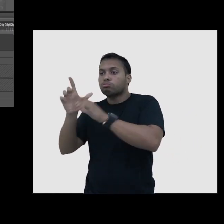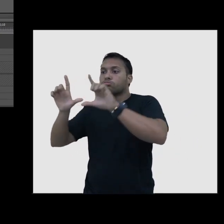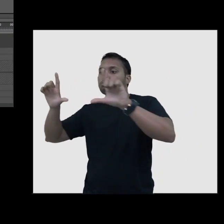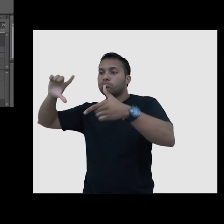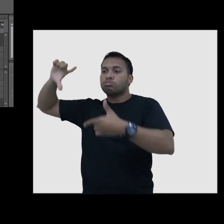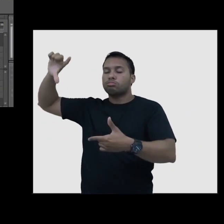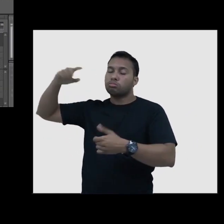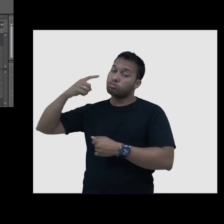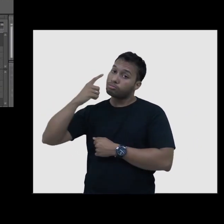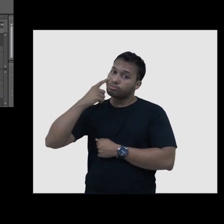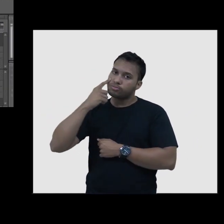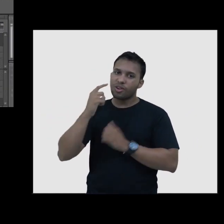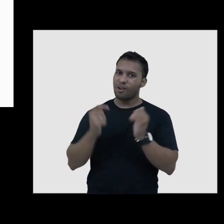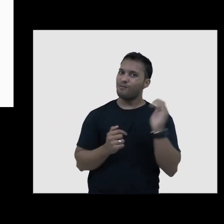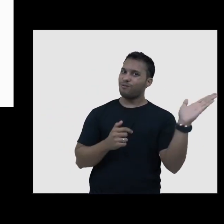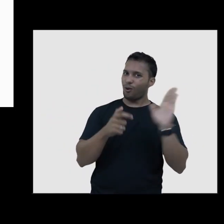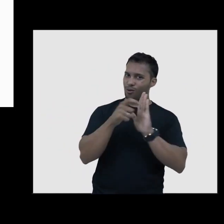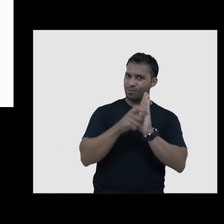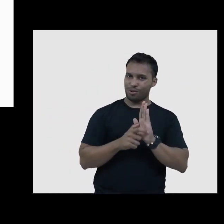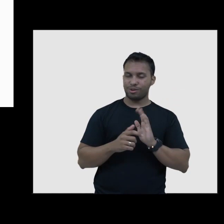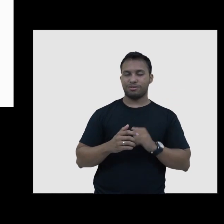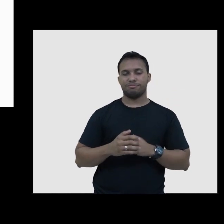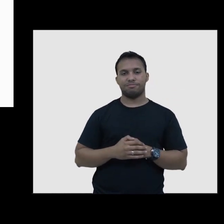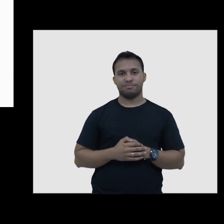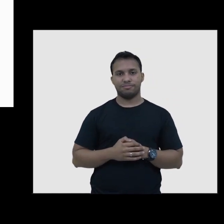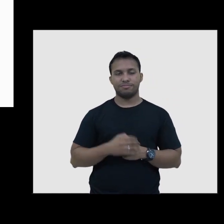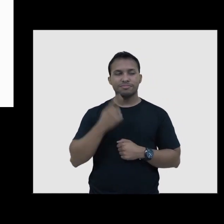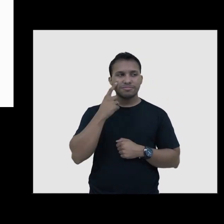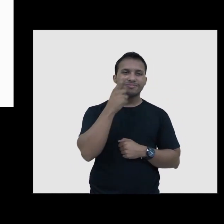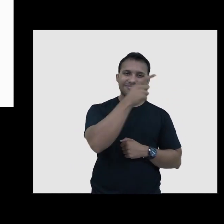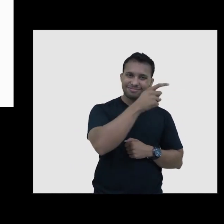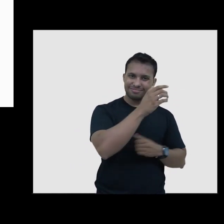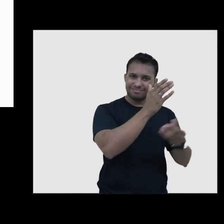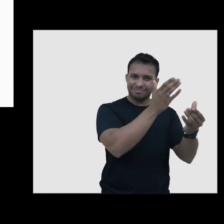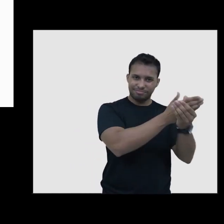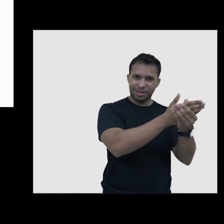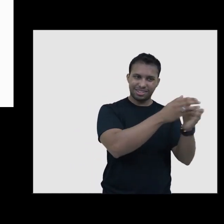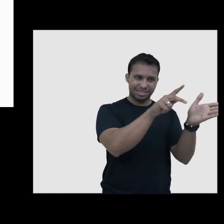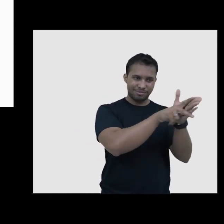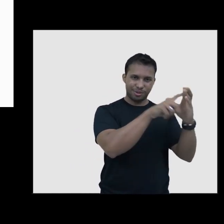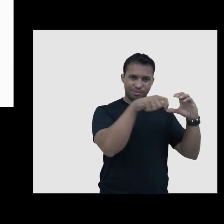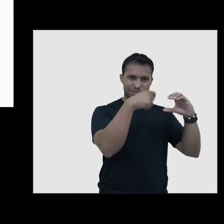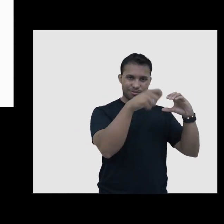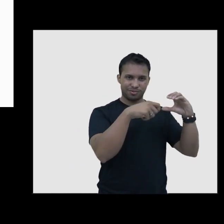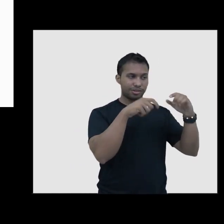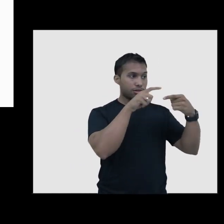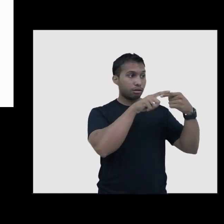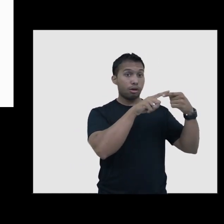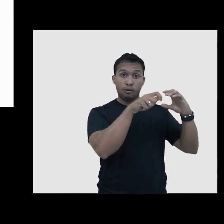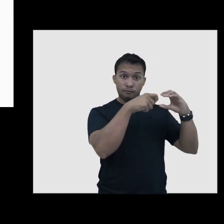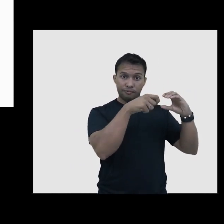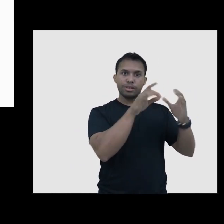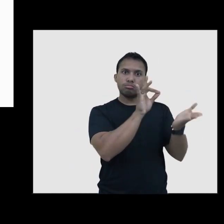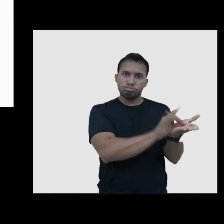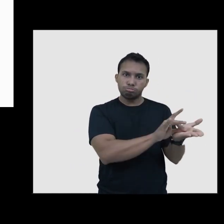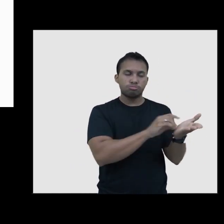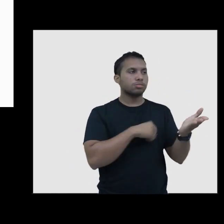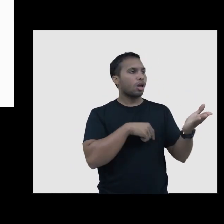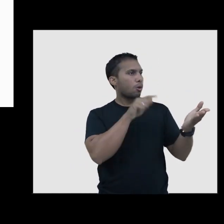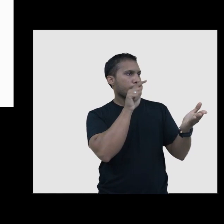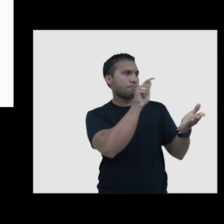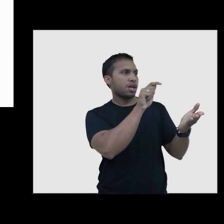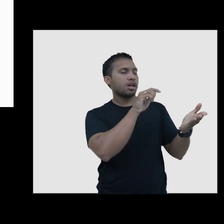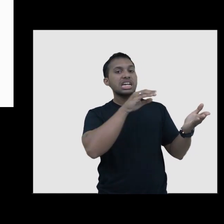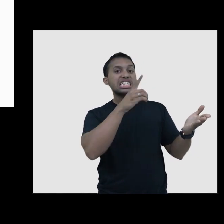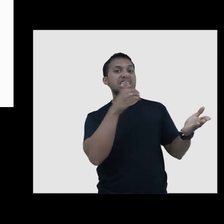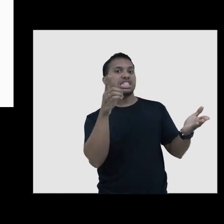do arquivo original que a gente tinha, que é lá que eu vou agora. Aqui nas pastas do arquivo original, na pasta do vídeo, a gente vê